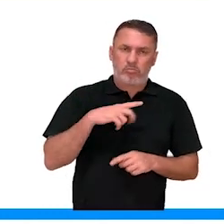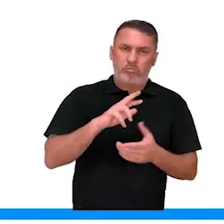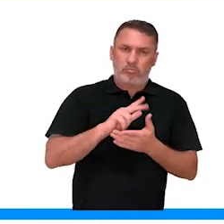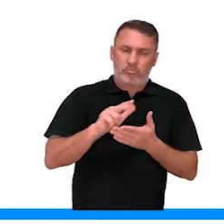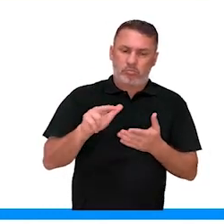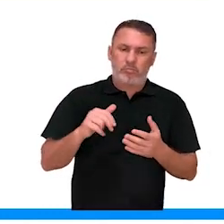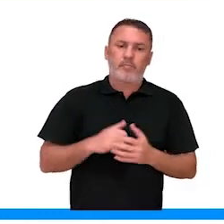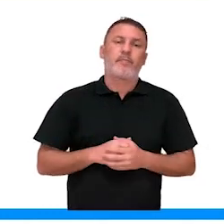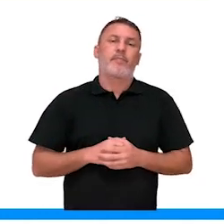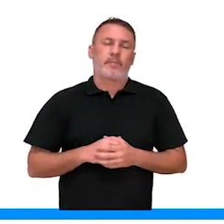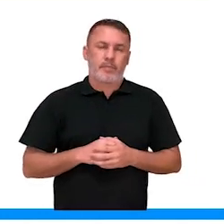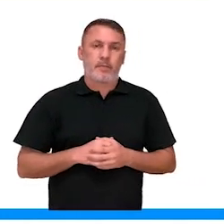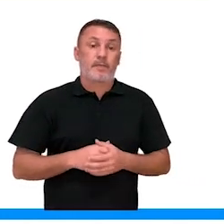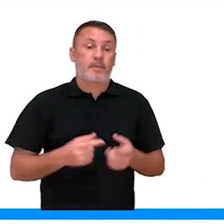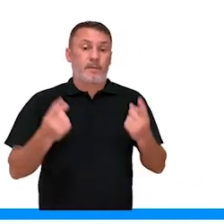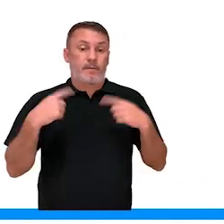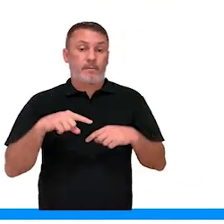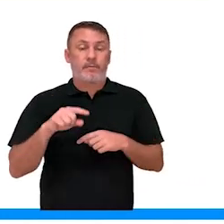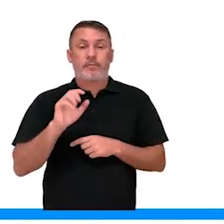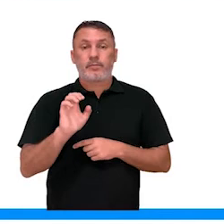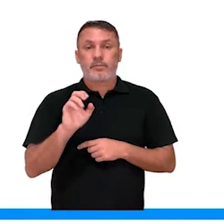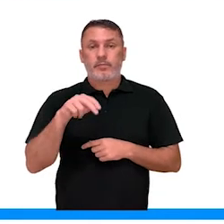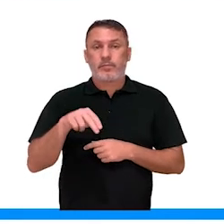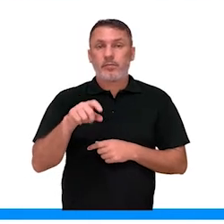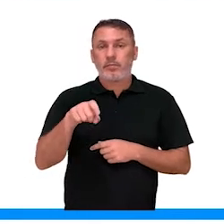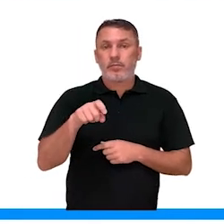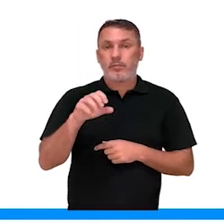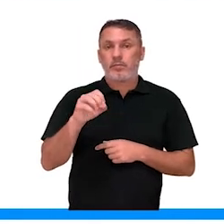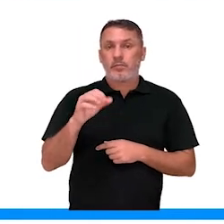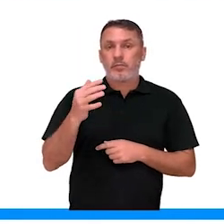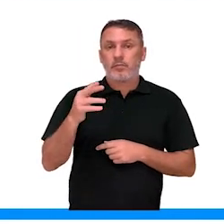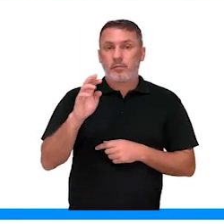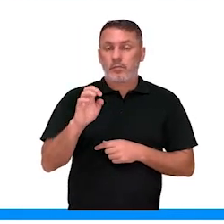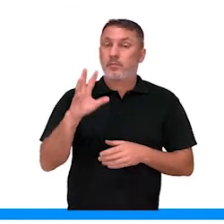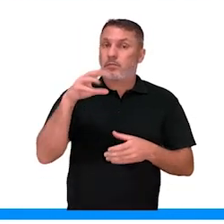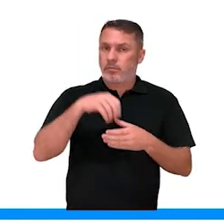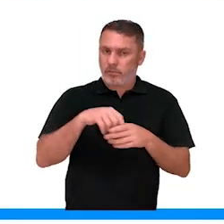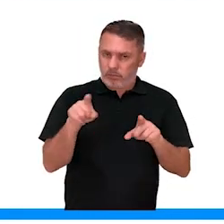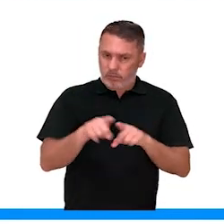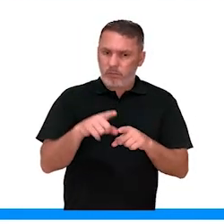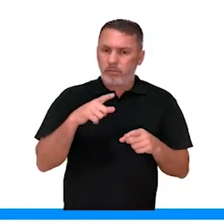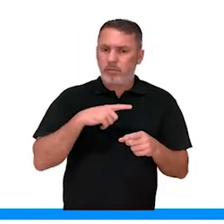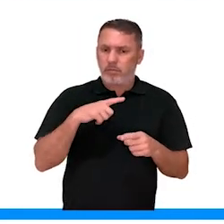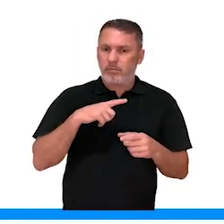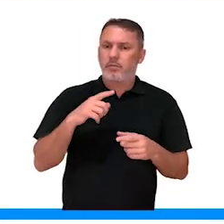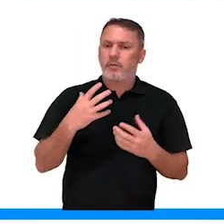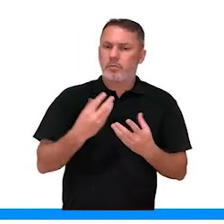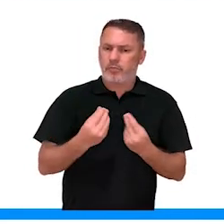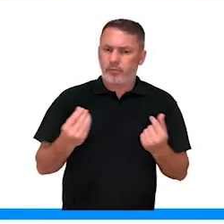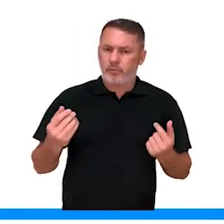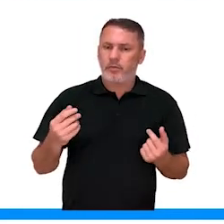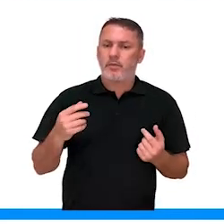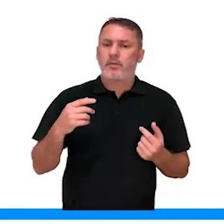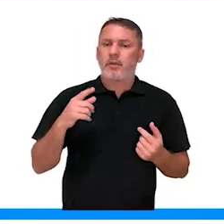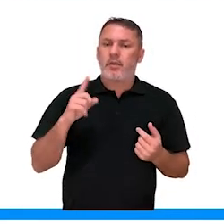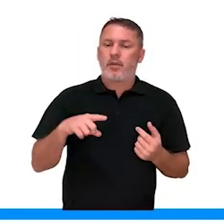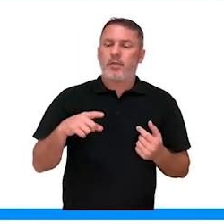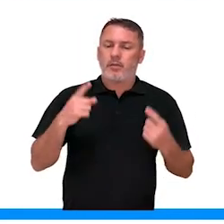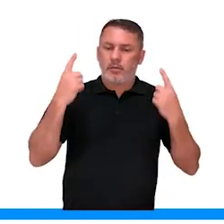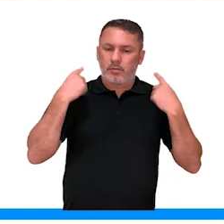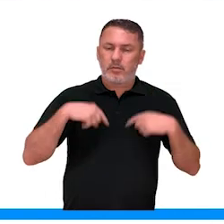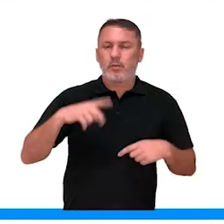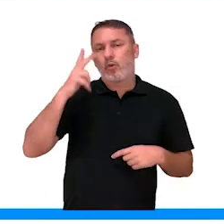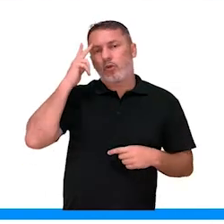carnes e nos laticínios. Enxofre também vai compor muitas enzimas e vai participar da